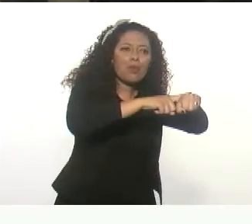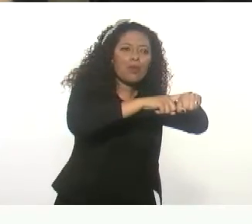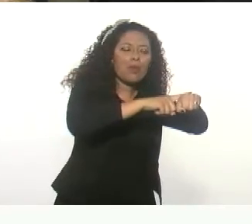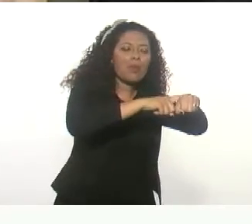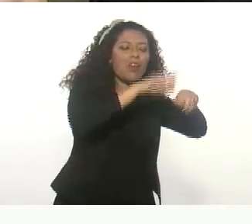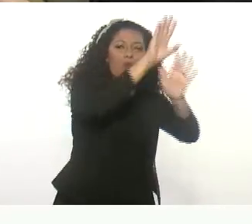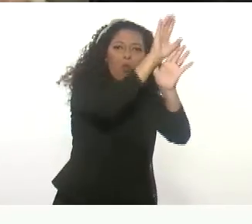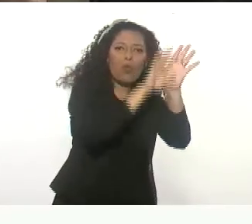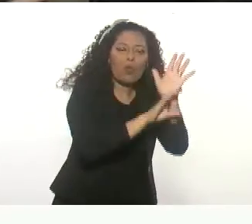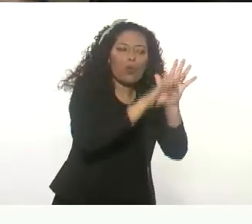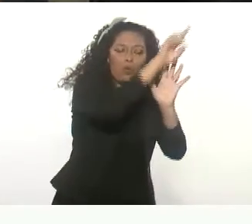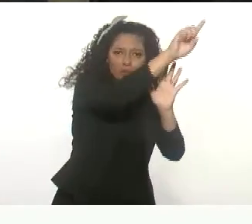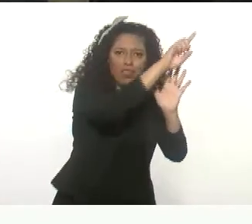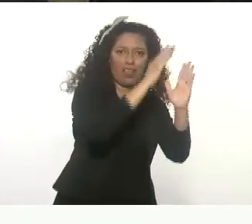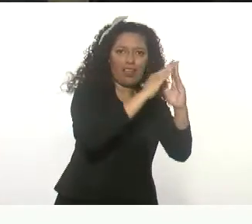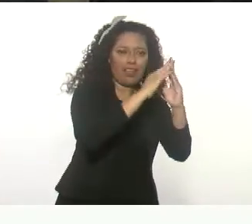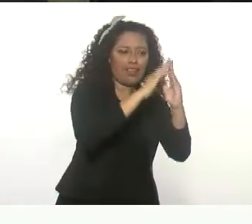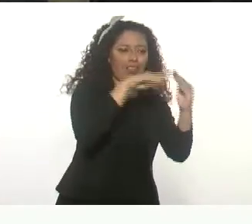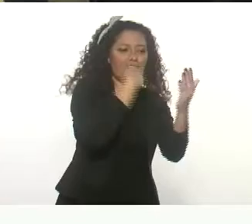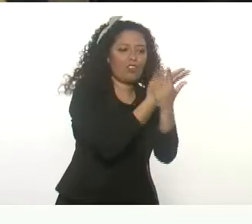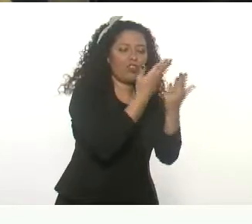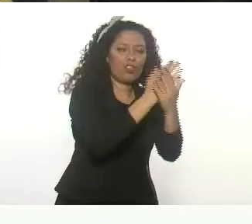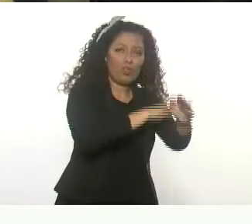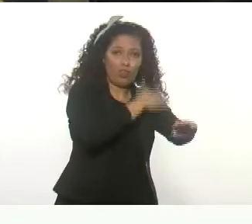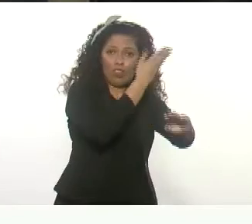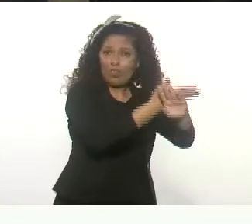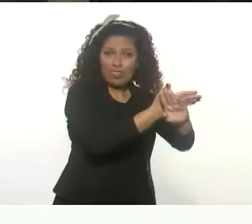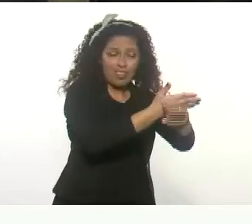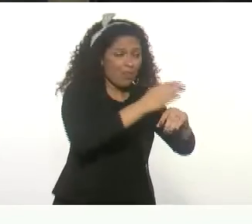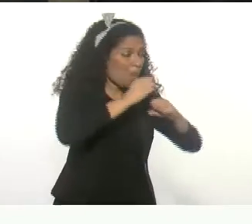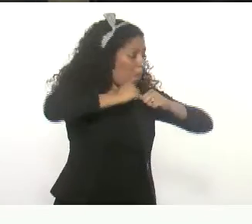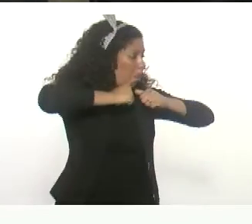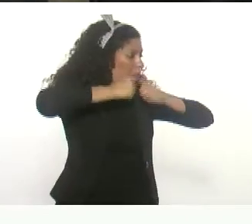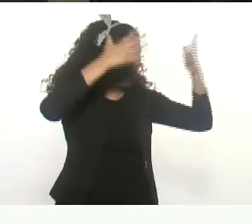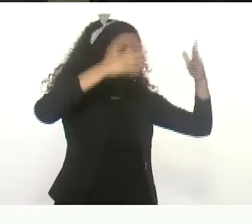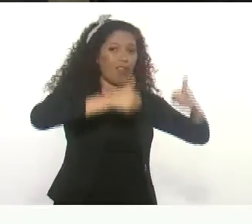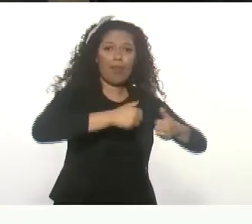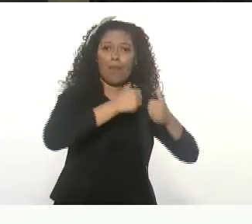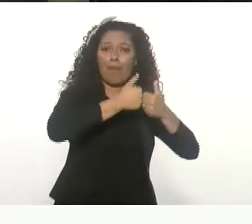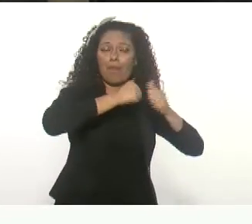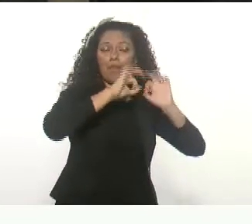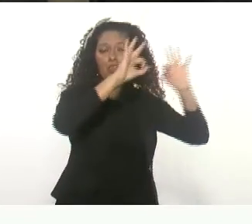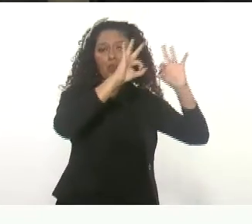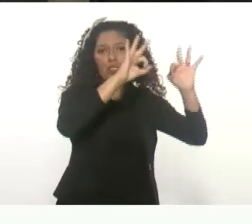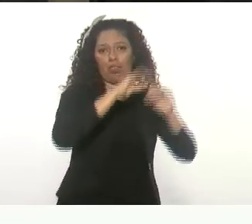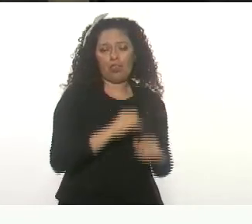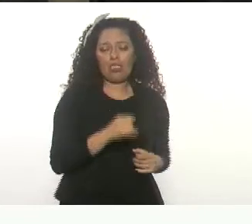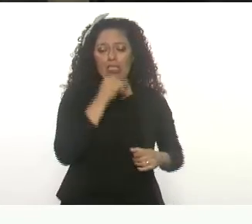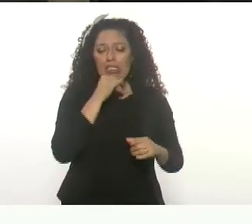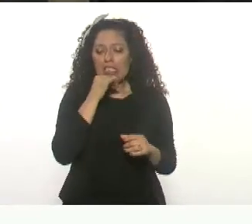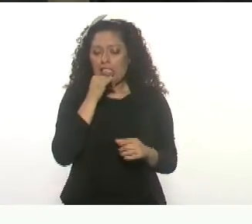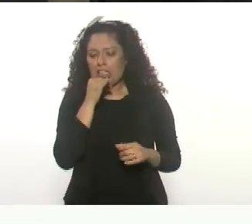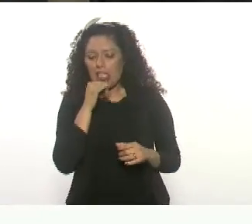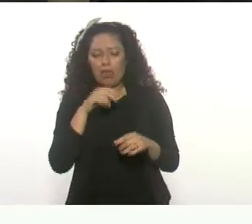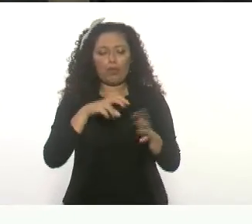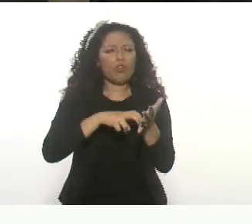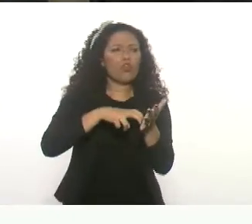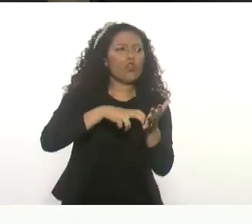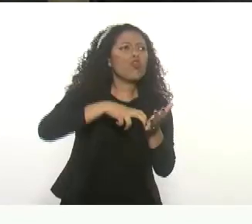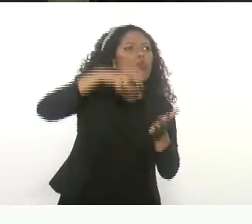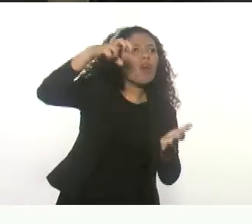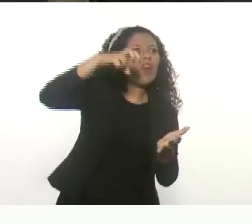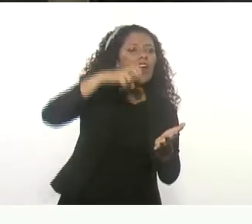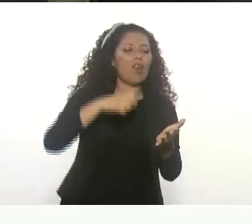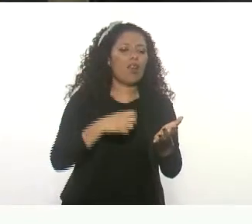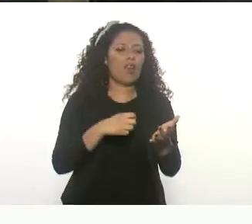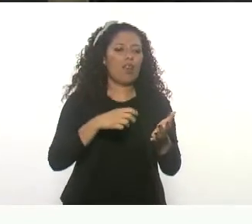manhã você dá o currículo lá dos jovens para estudar, e à tarde pode estar implementando com um técnico.